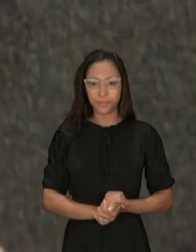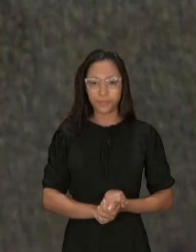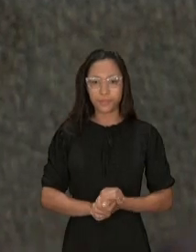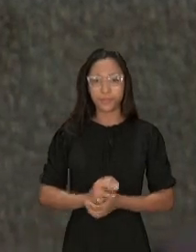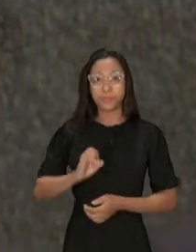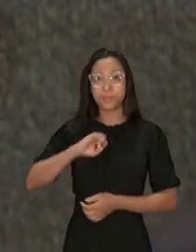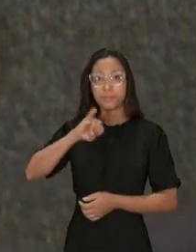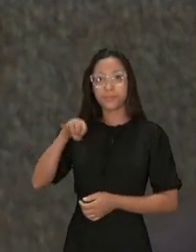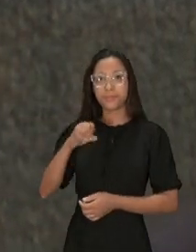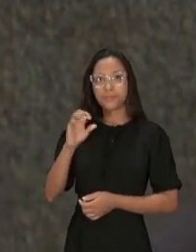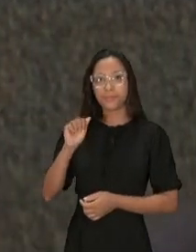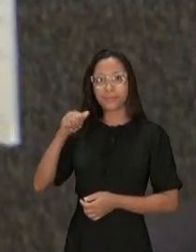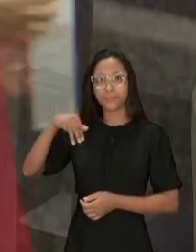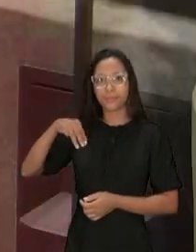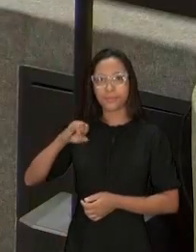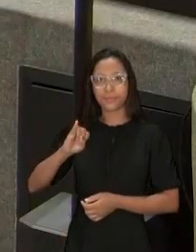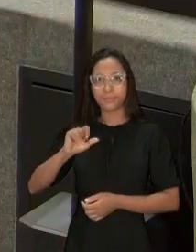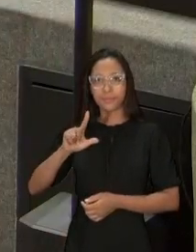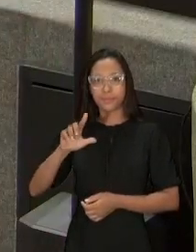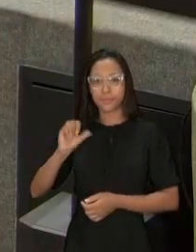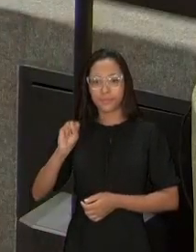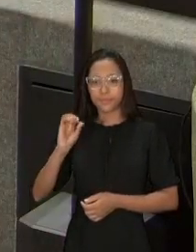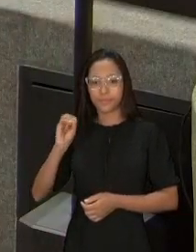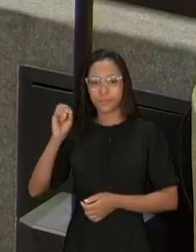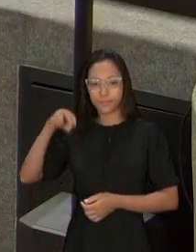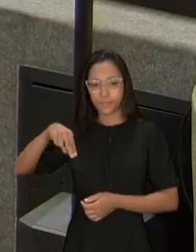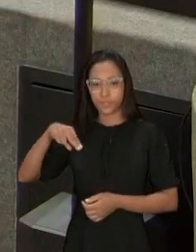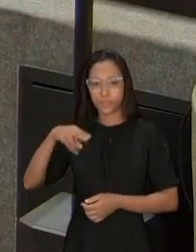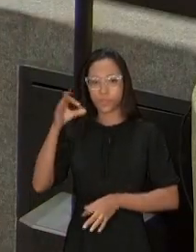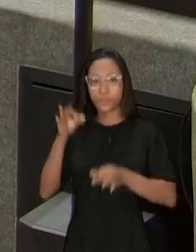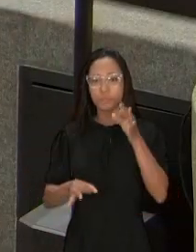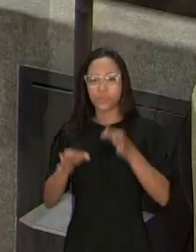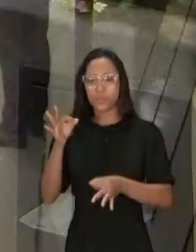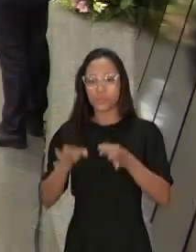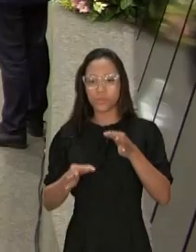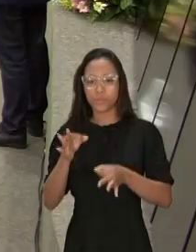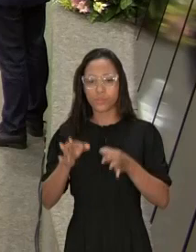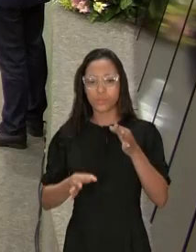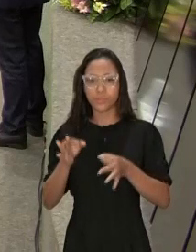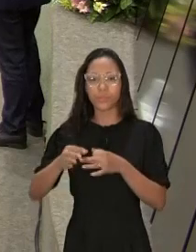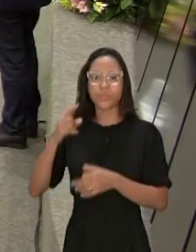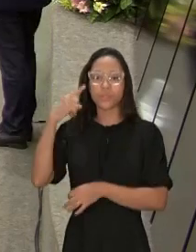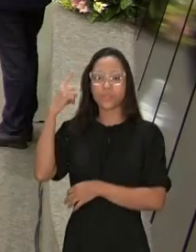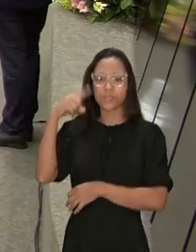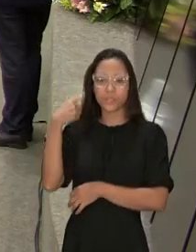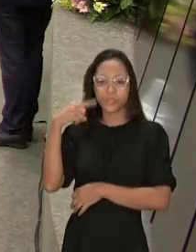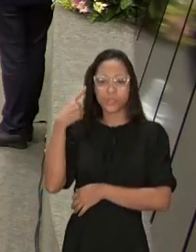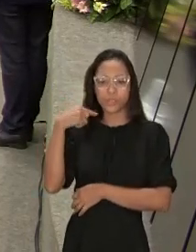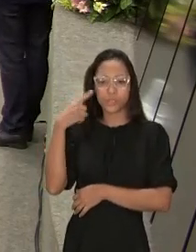Jamilson Haddad Campos, juiz de direito da 5ª Vara Civil da Capital.